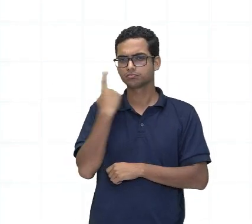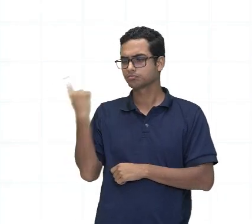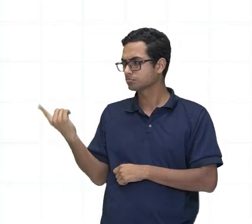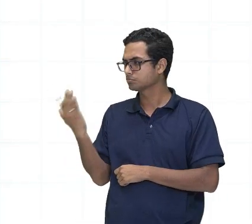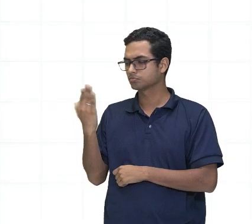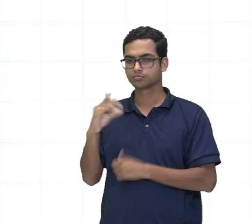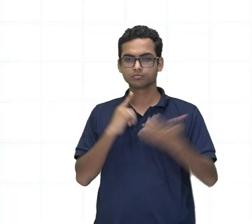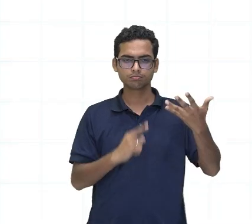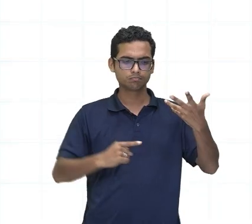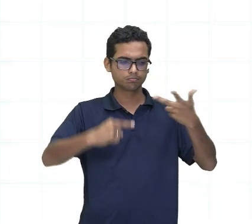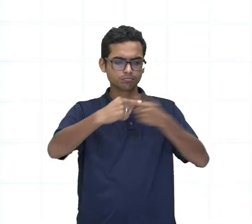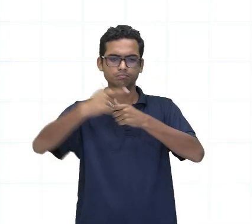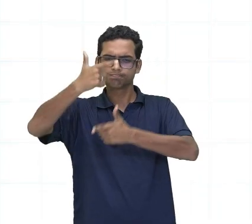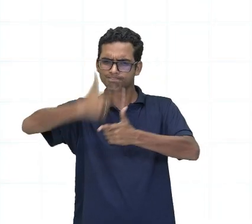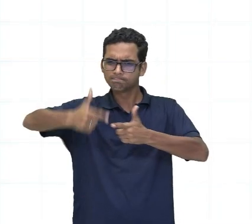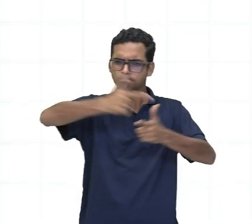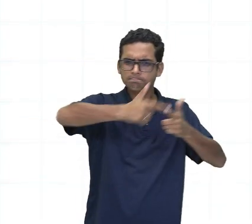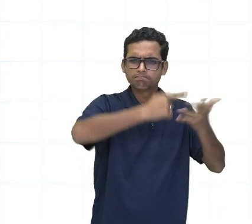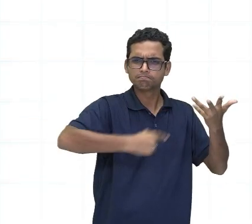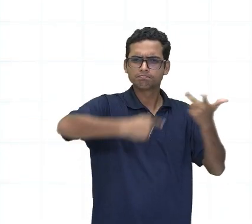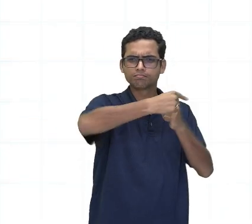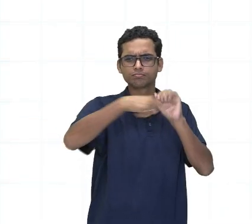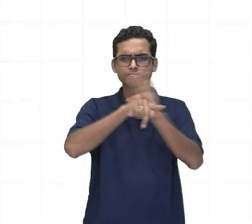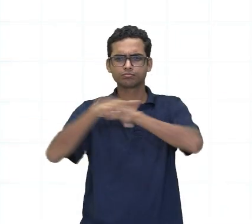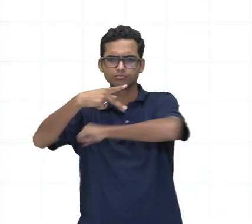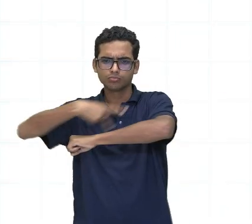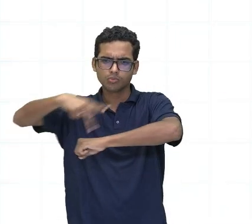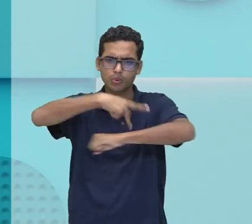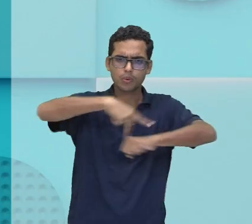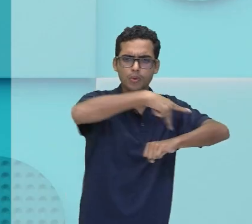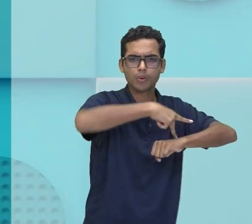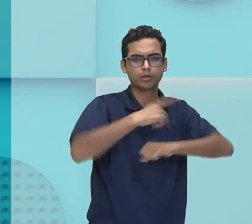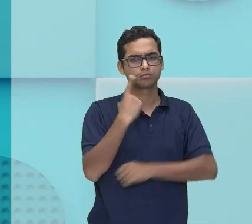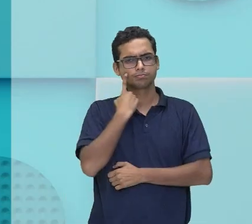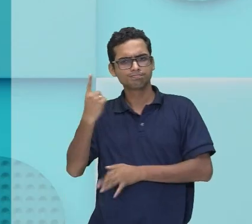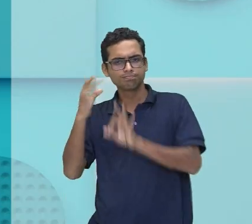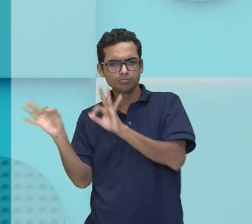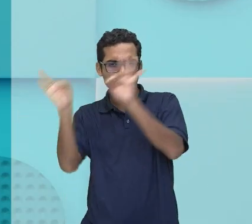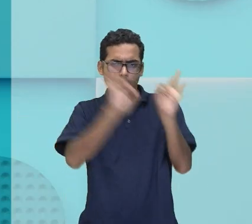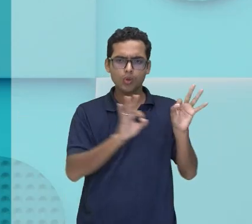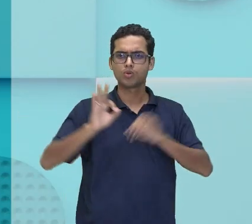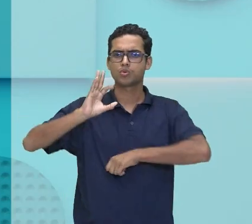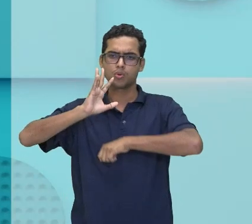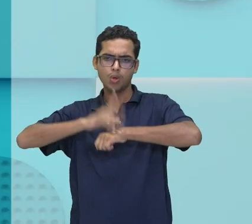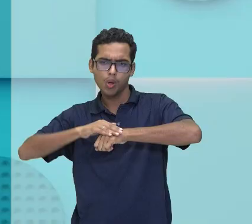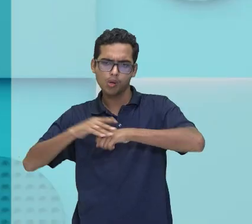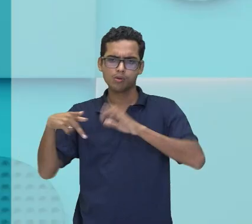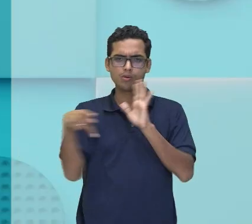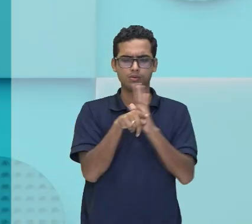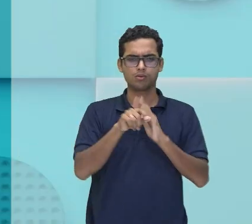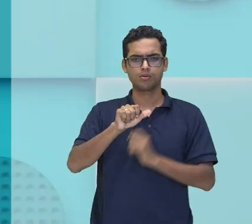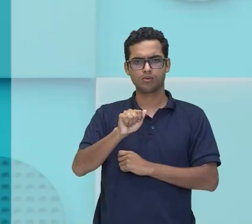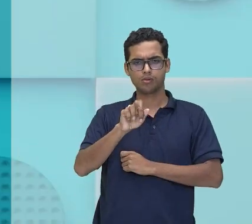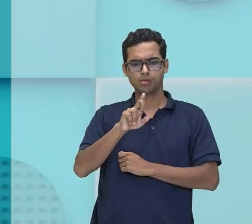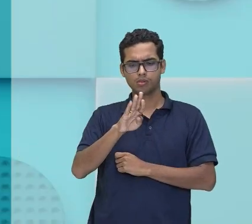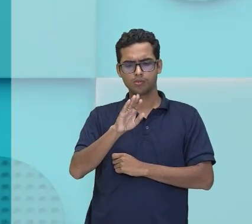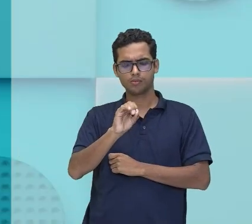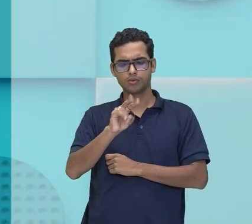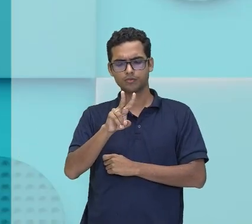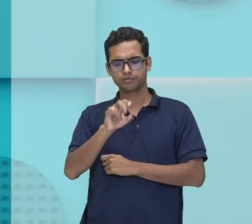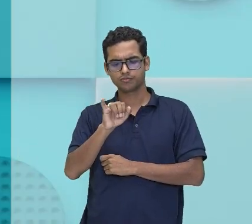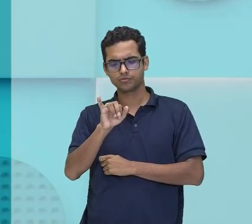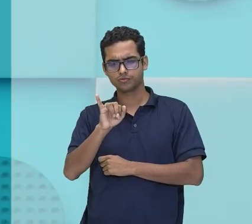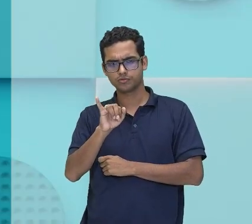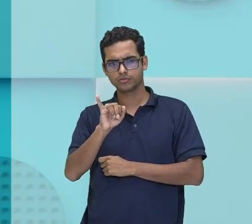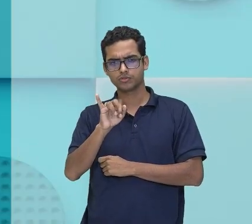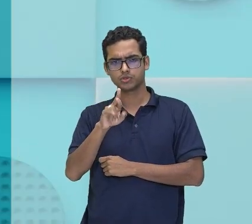vários países. Então, vejam que essas doenças, né, da arbovirose, seja de dengue, zika ou chikungunya,